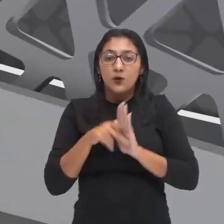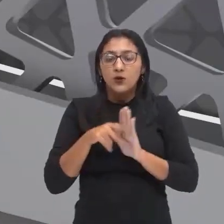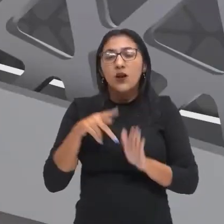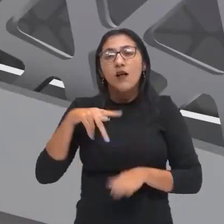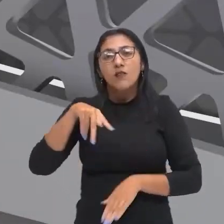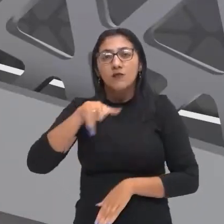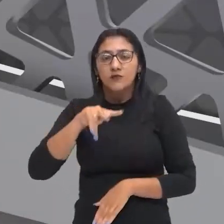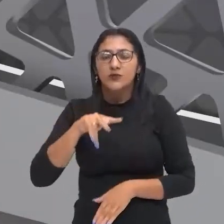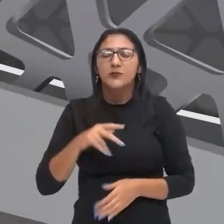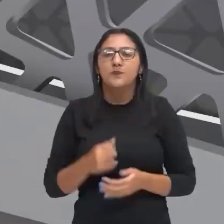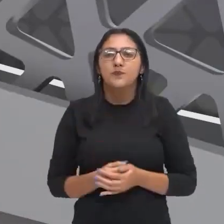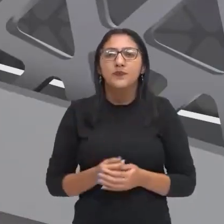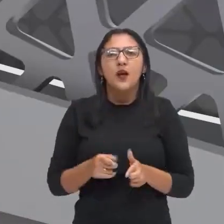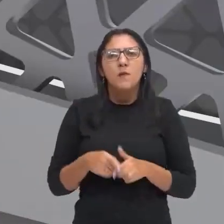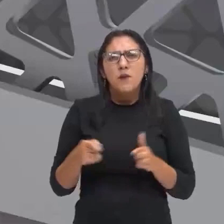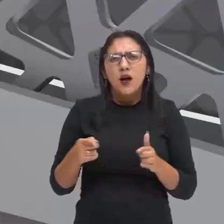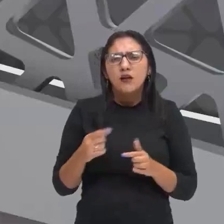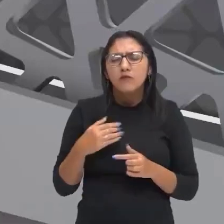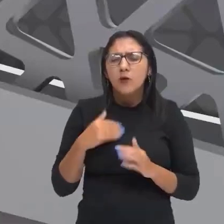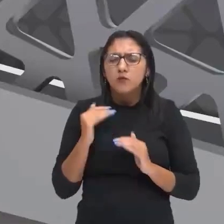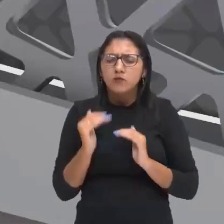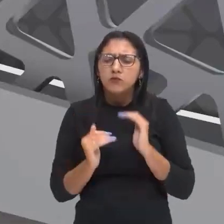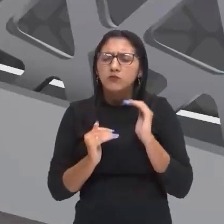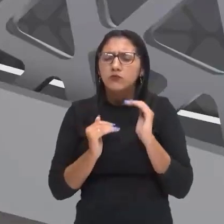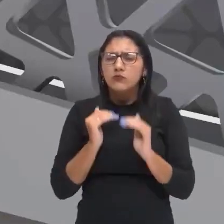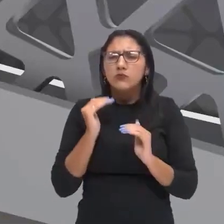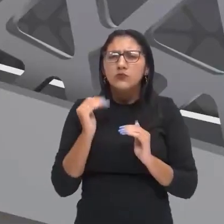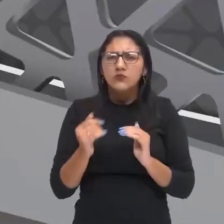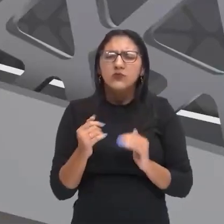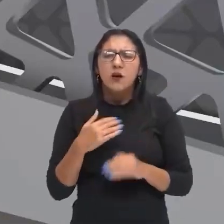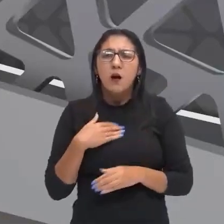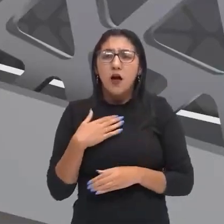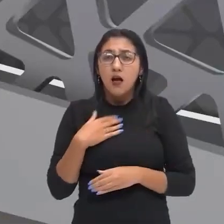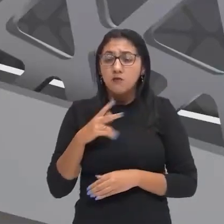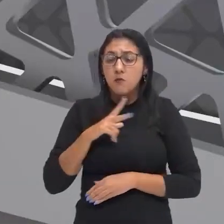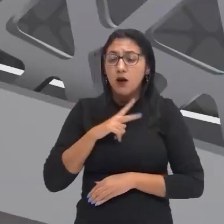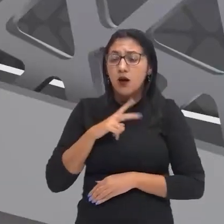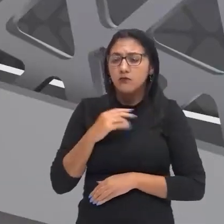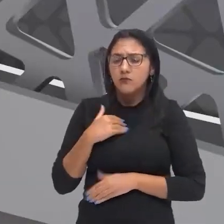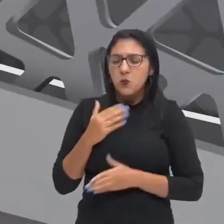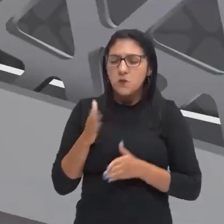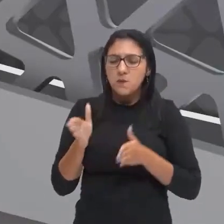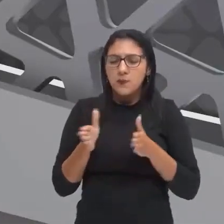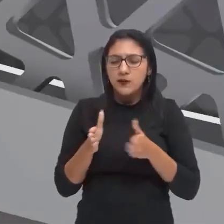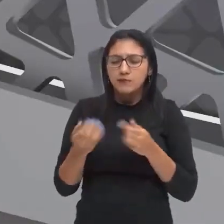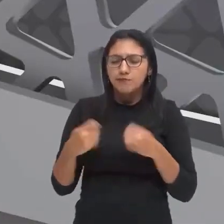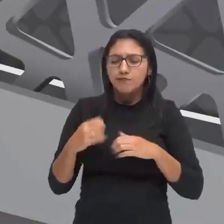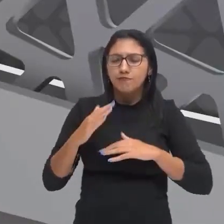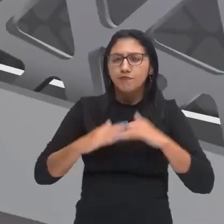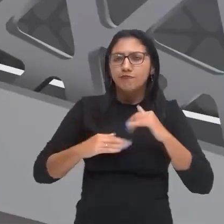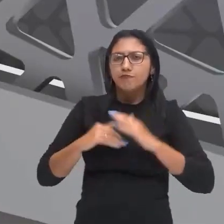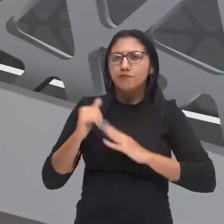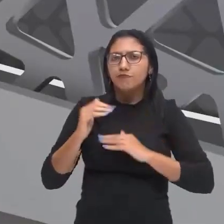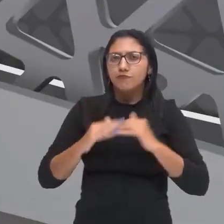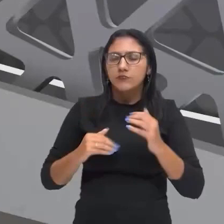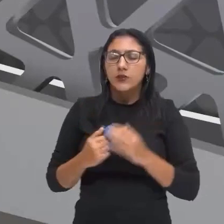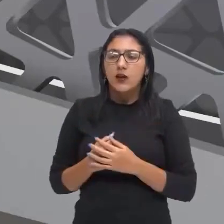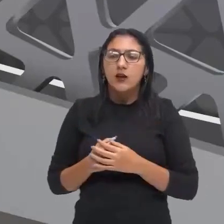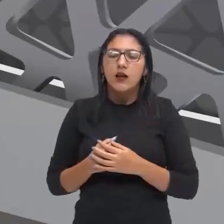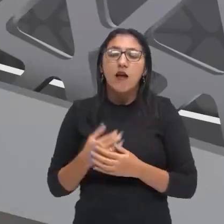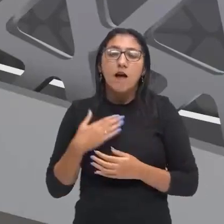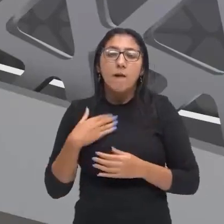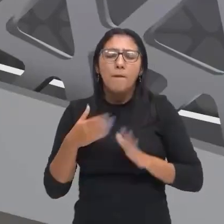percebendo justamente isso, eu vi que no curto intervalo de tempo que eu precisava ter uma profissão, que eu me propus